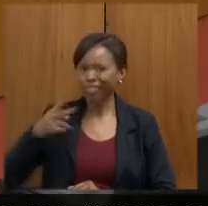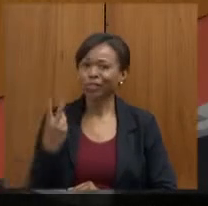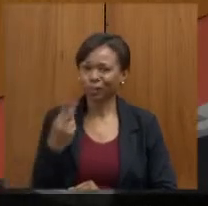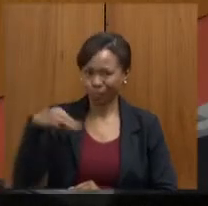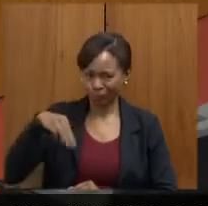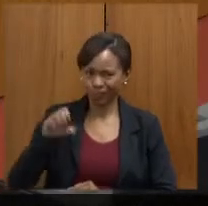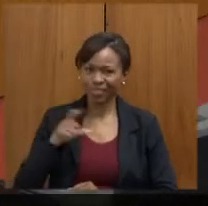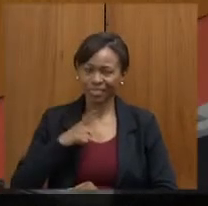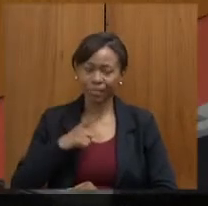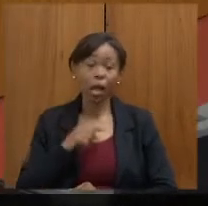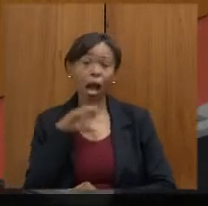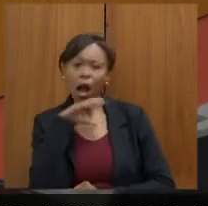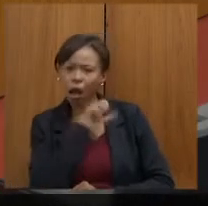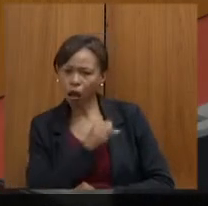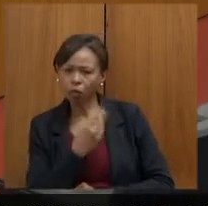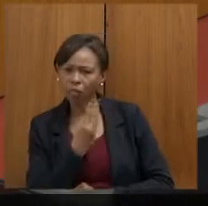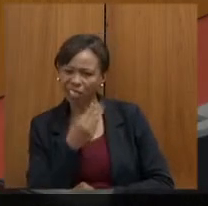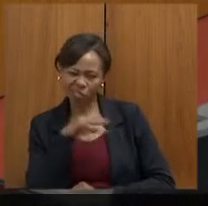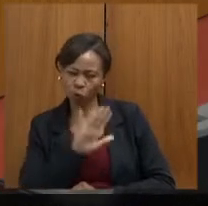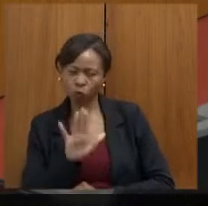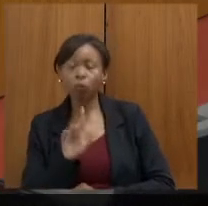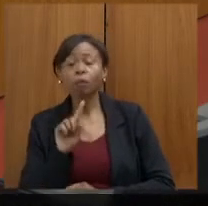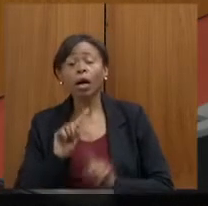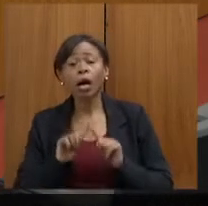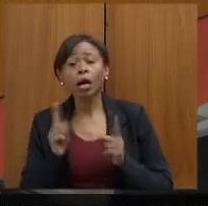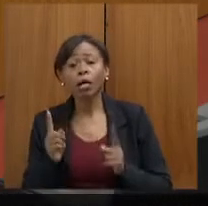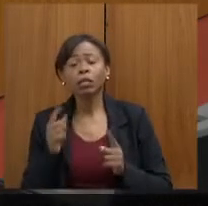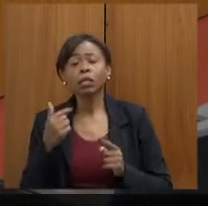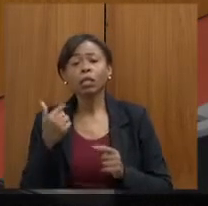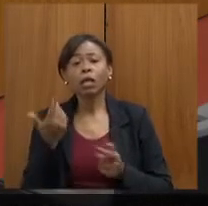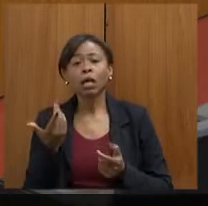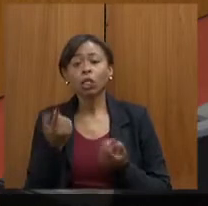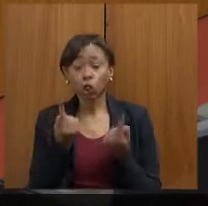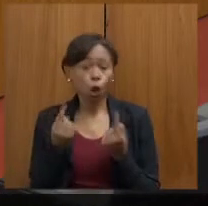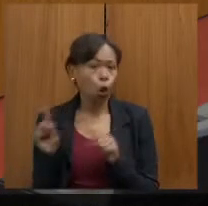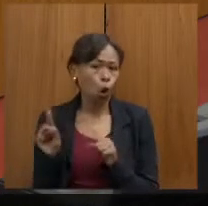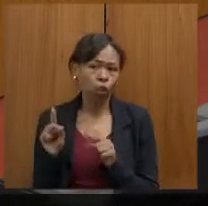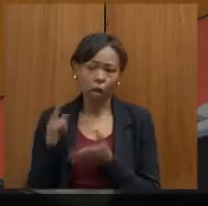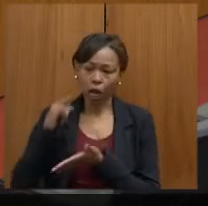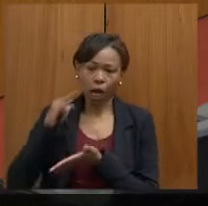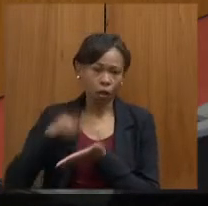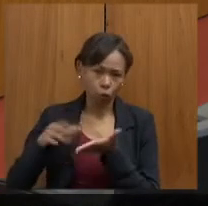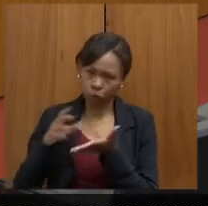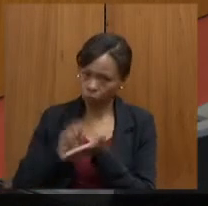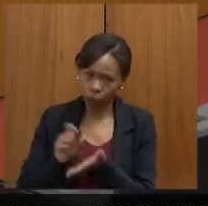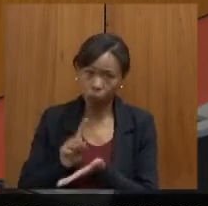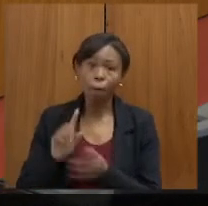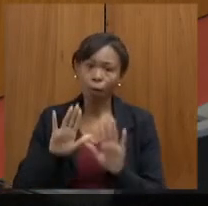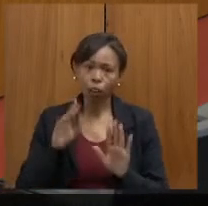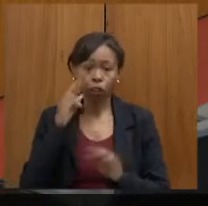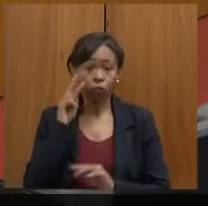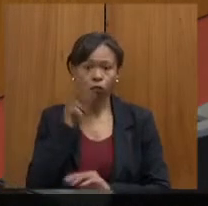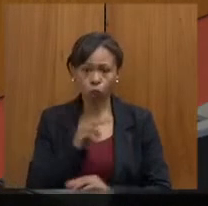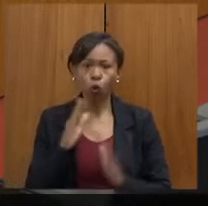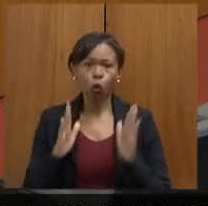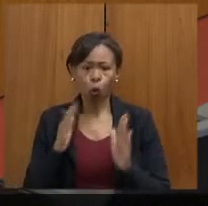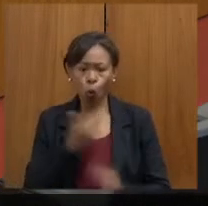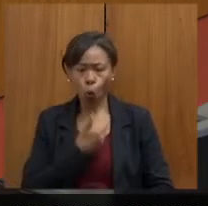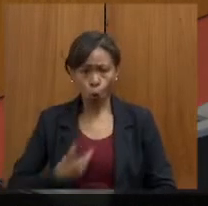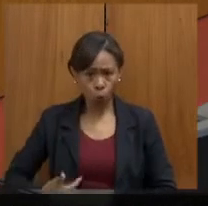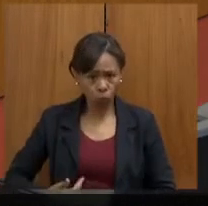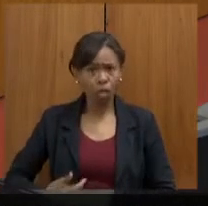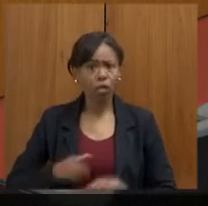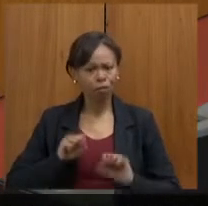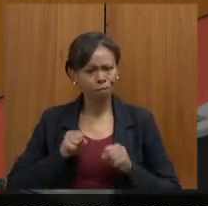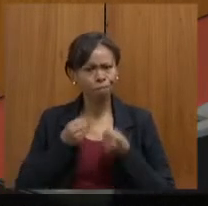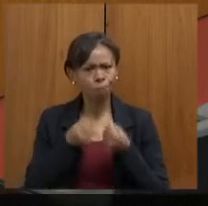é coisa rápida entre segundo são só apesar de a gente se encontra regulamentação a gente realmente acompanhou e o esforço do governo diminuir simplificar